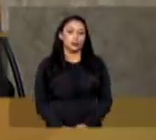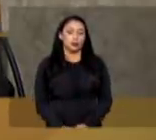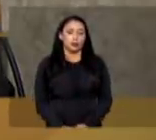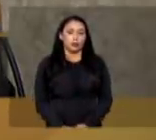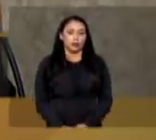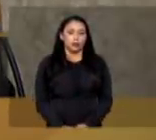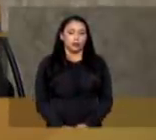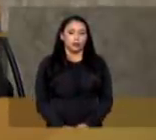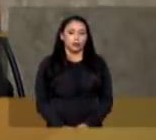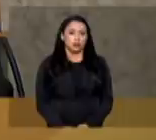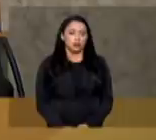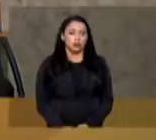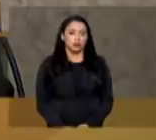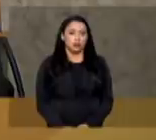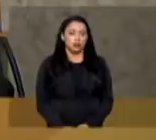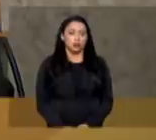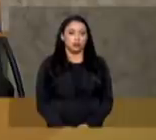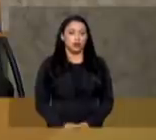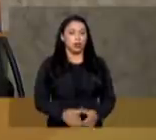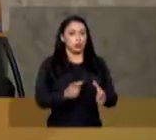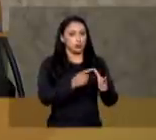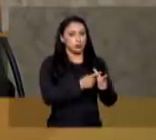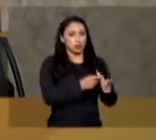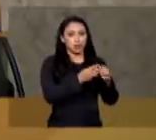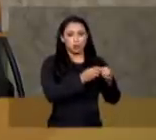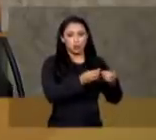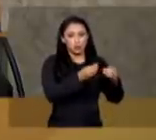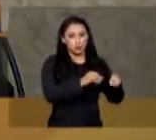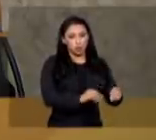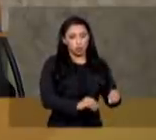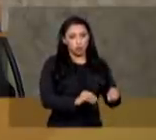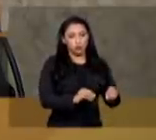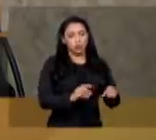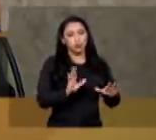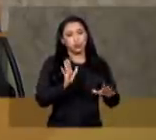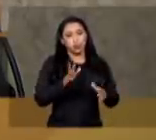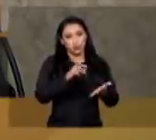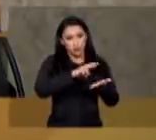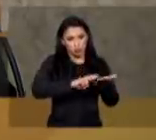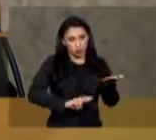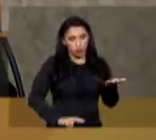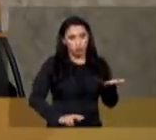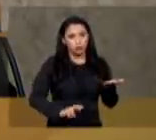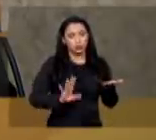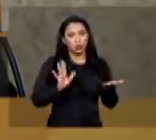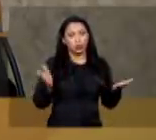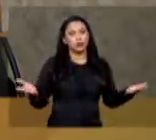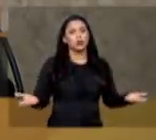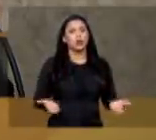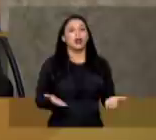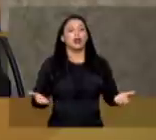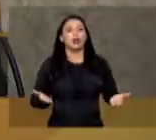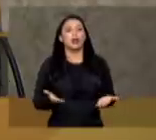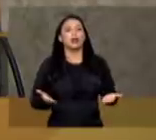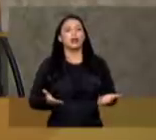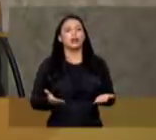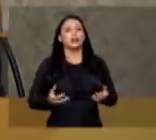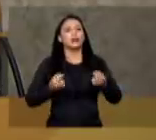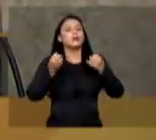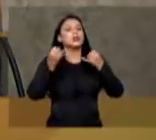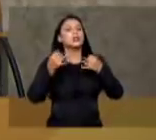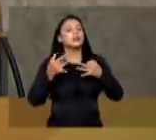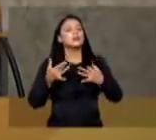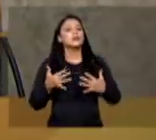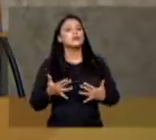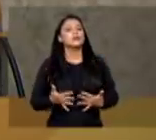do habeas corpus relativo à suspeição. Então, Vossa Excelência já fez o relatório, cabe agora a Vossa Excelência